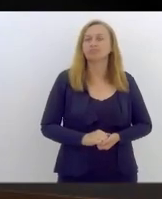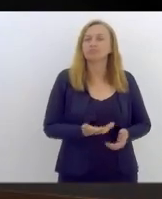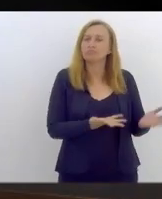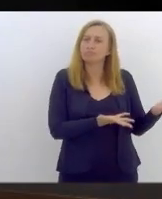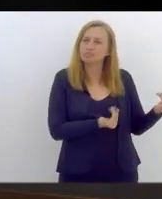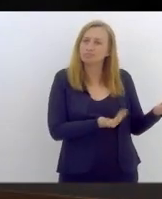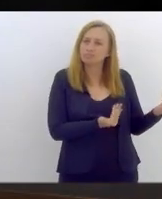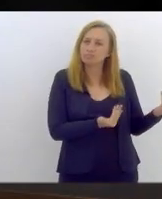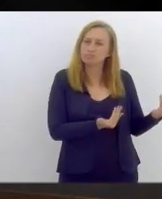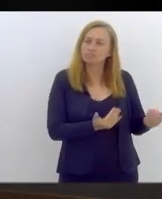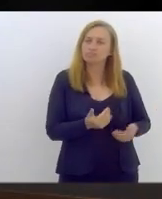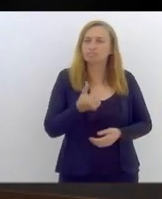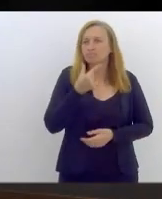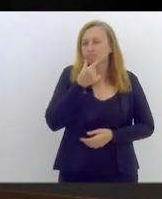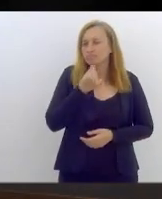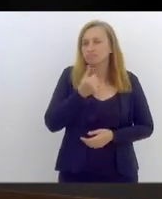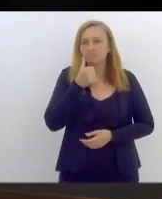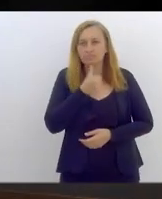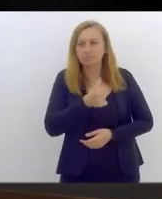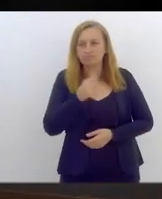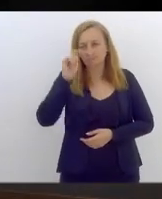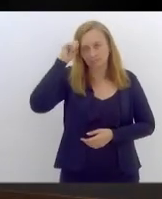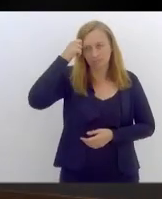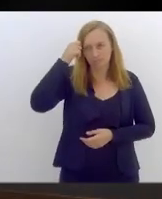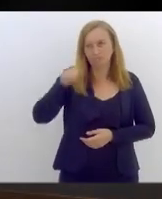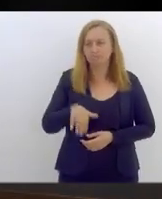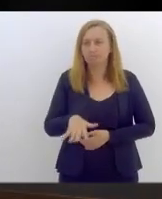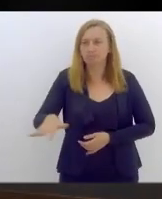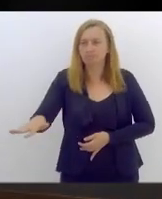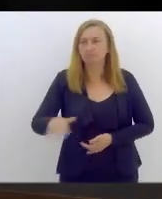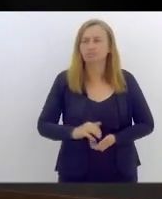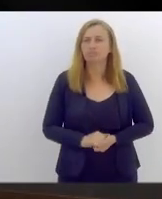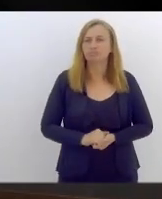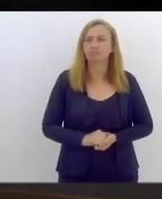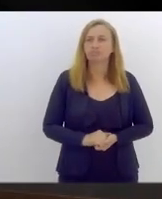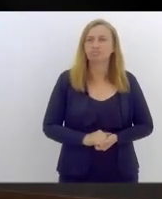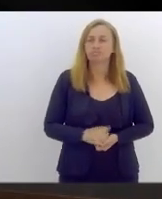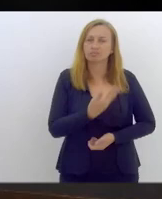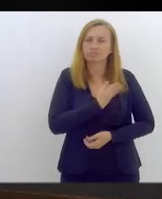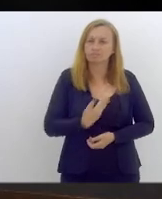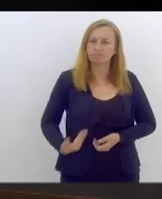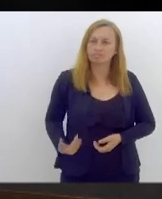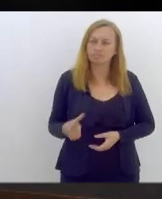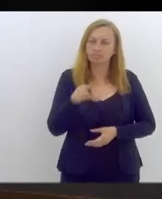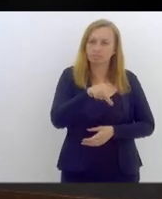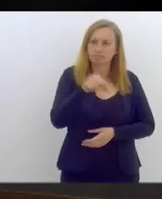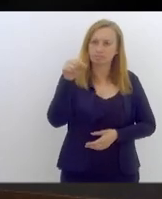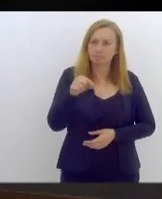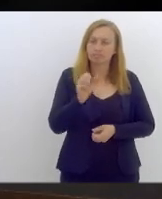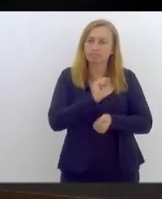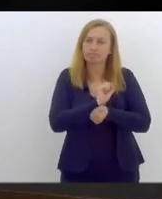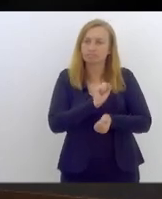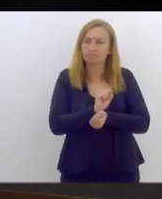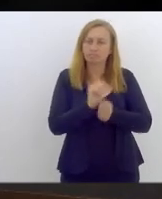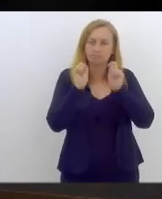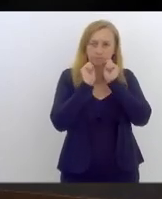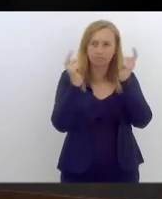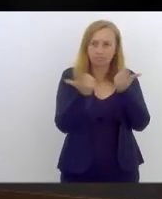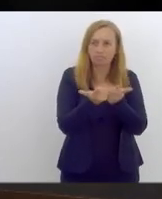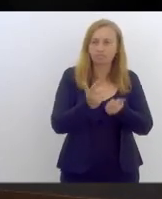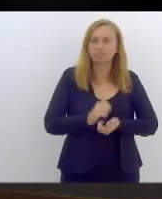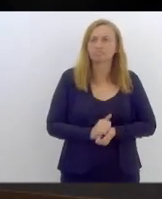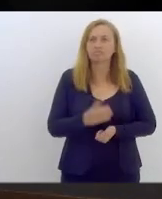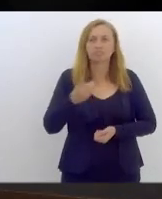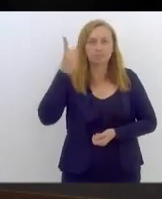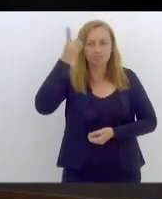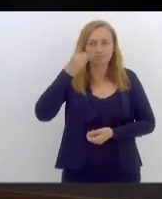jovens, meninos e meninas negros de favela e periferia. Esse governador foi reeleito e a gente espera que a Assembleia Legislativa, deputada